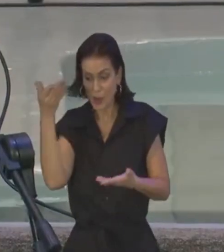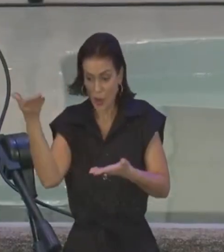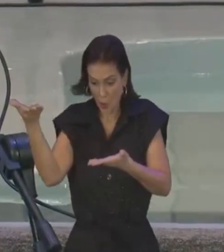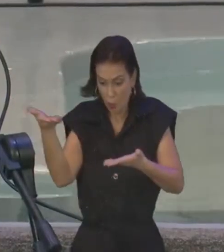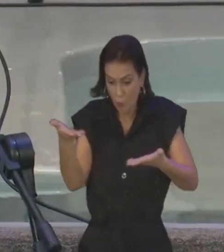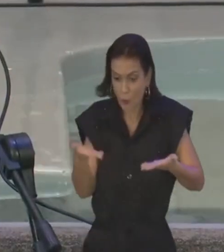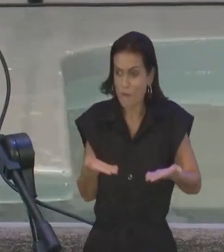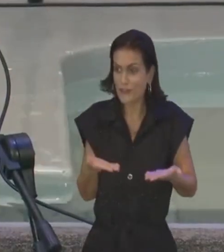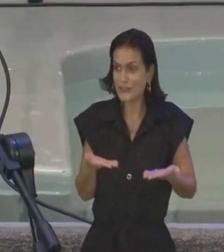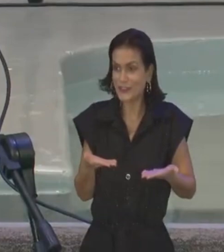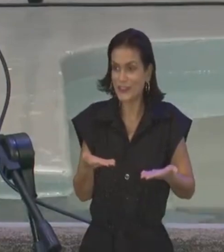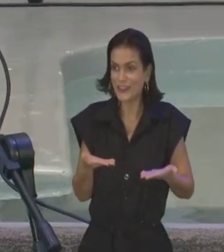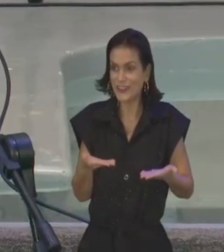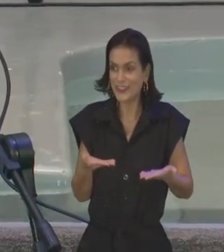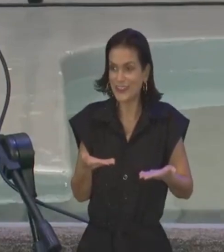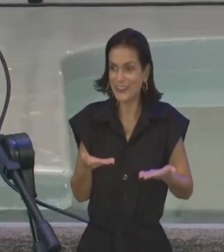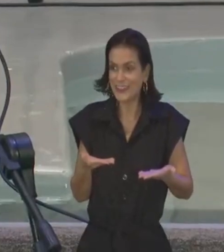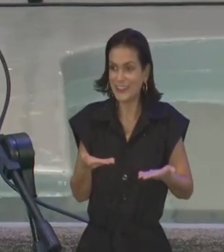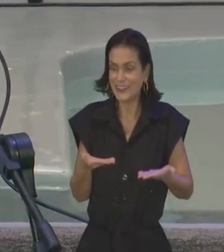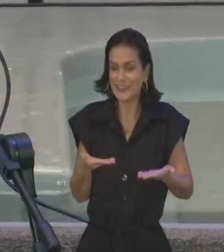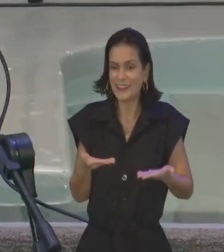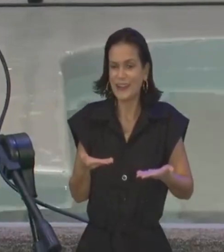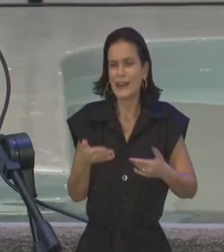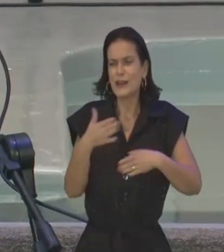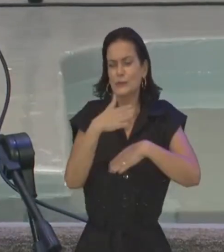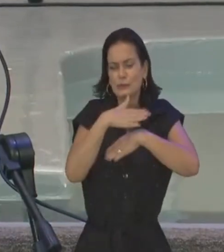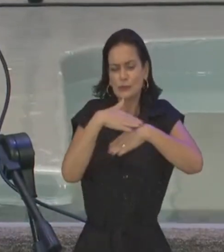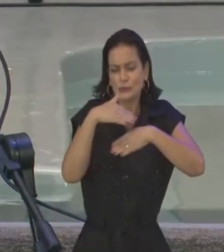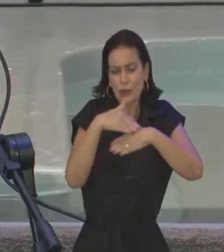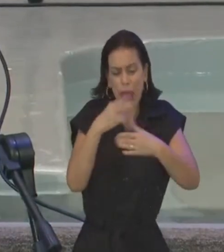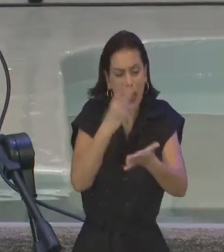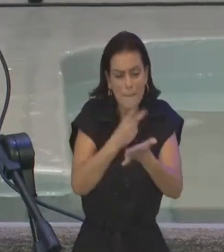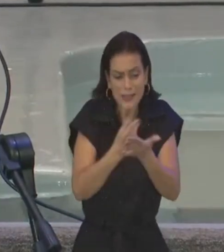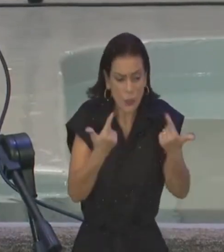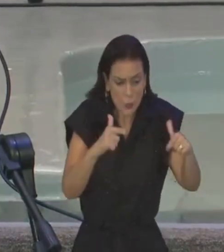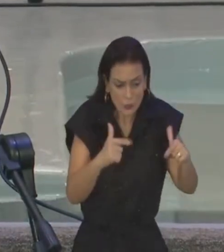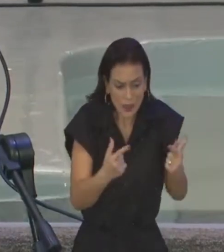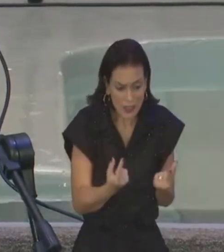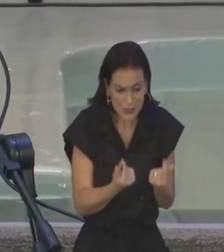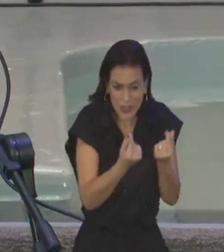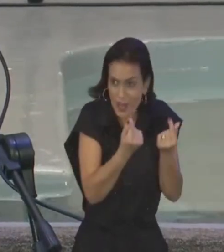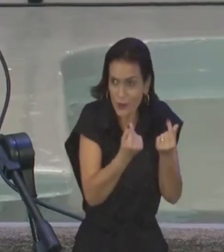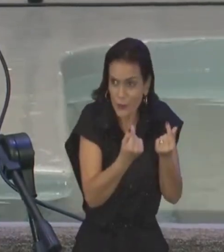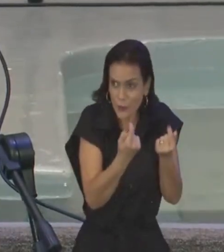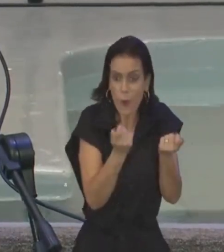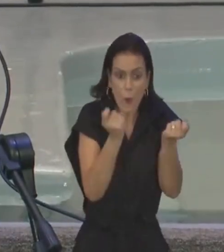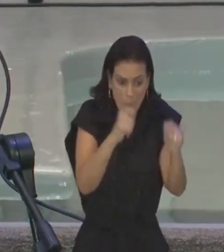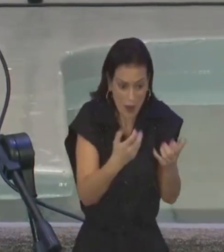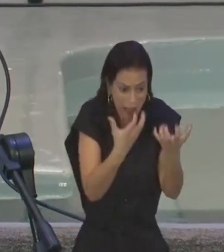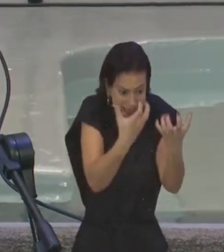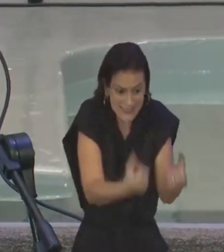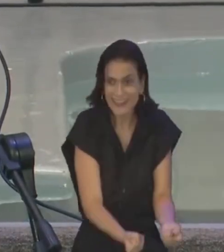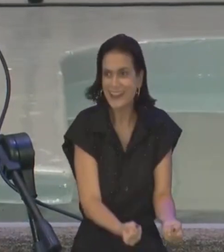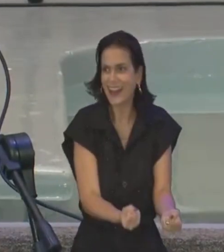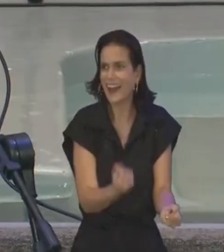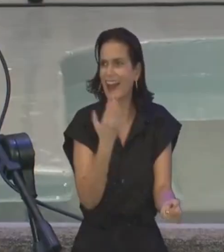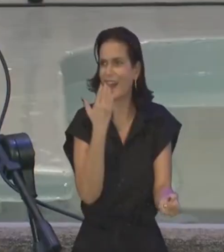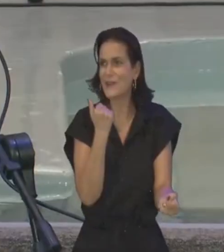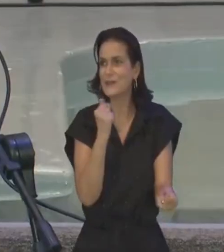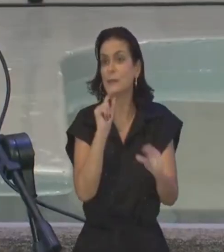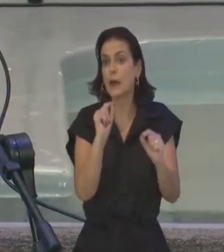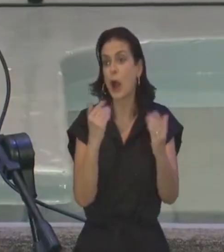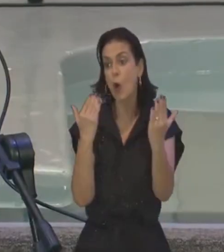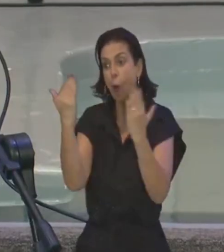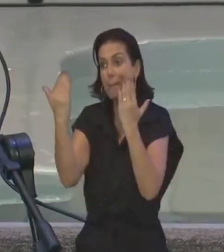convite gracioso para que, mesmo sem os seus recursos, ela pudesse aceitar este convite de